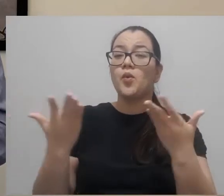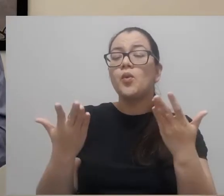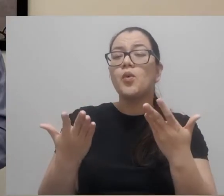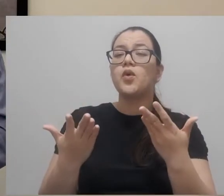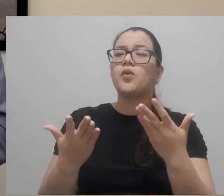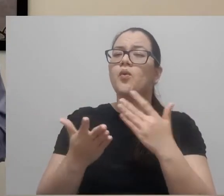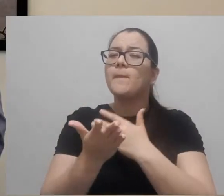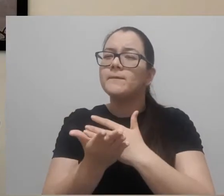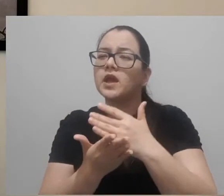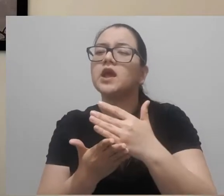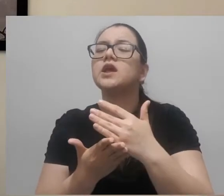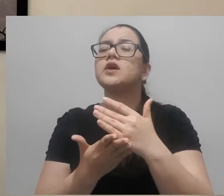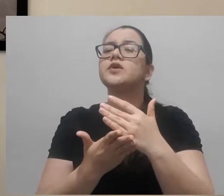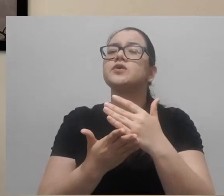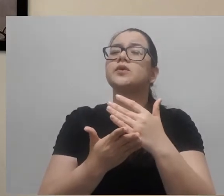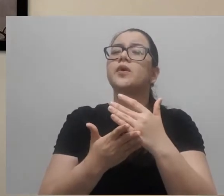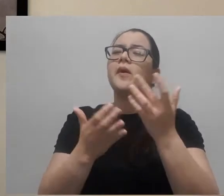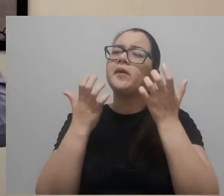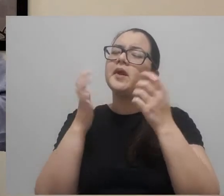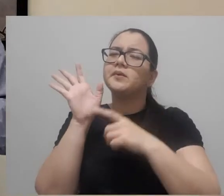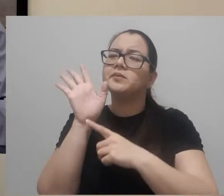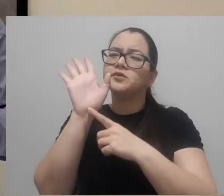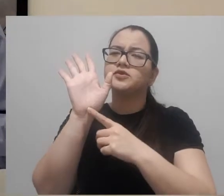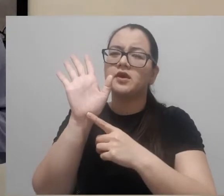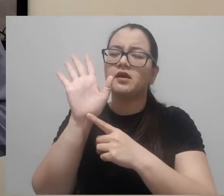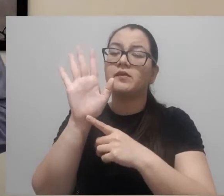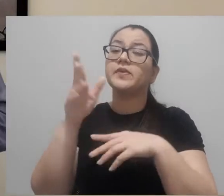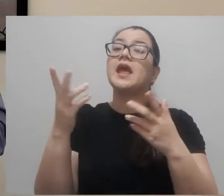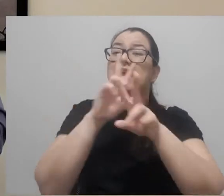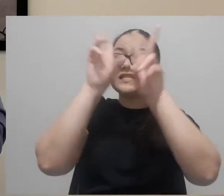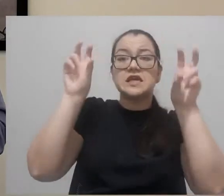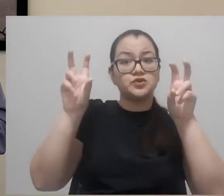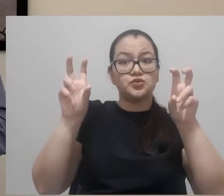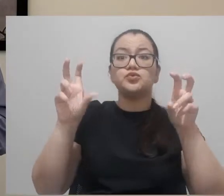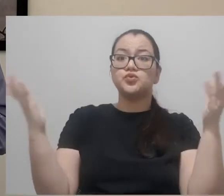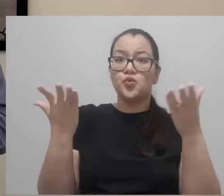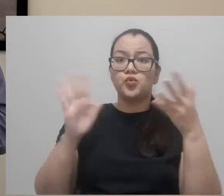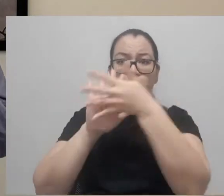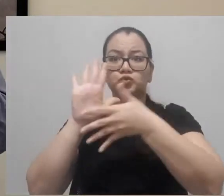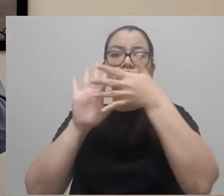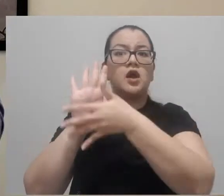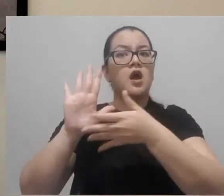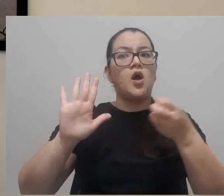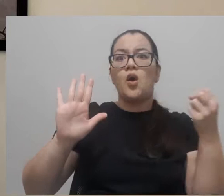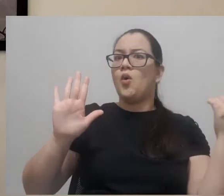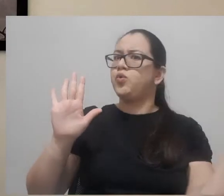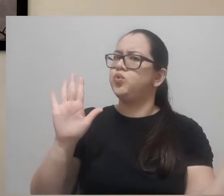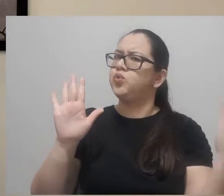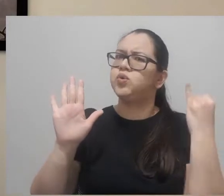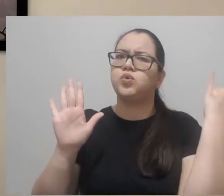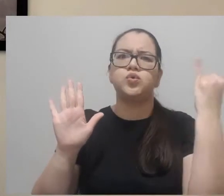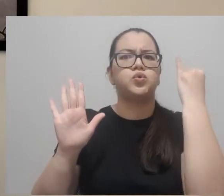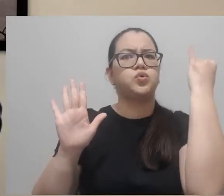2, eu queria destacar, esse assunto é por demais relevante. Acredito que você deve